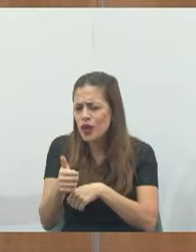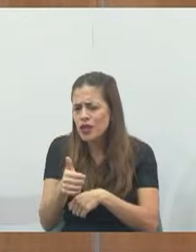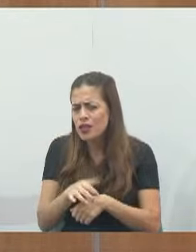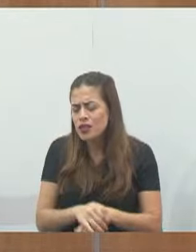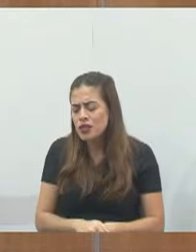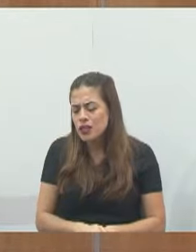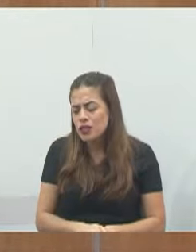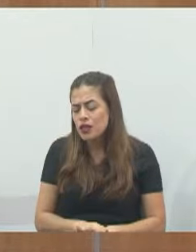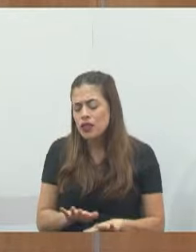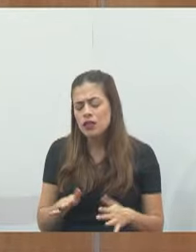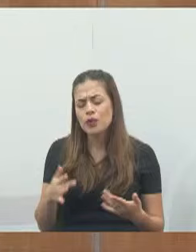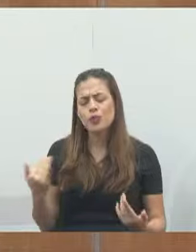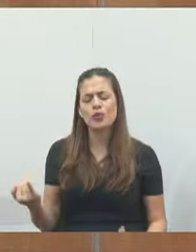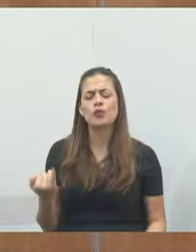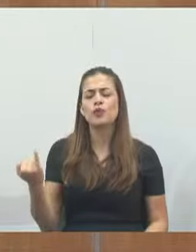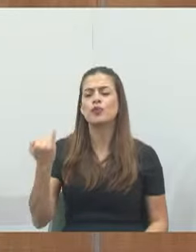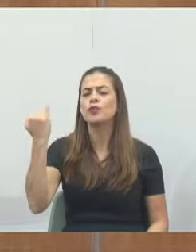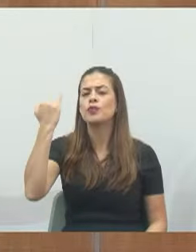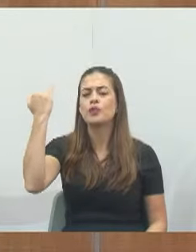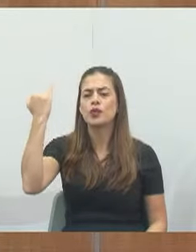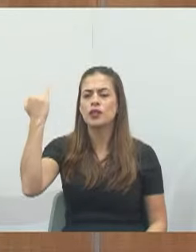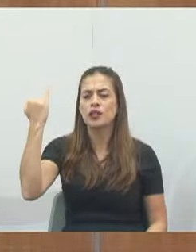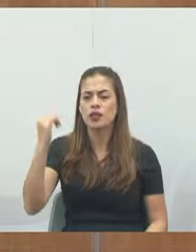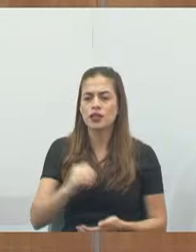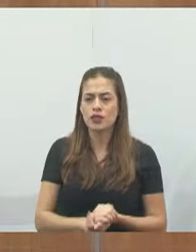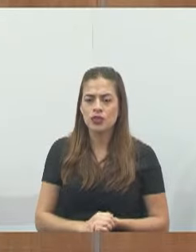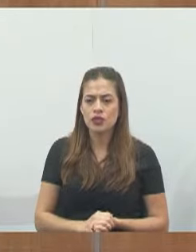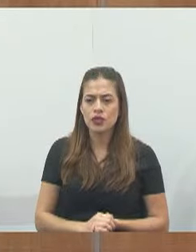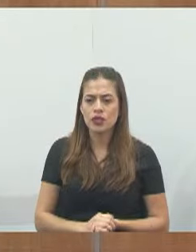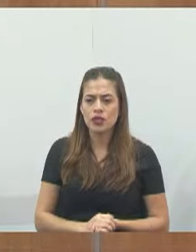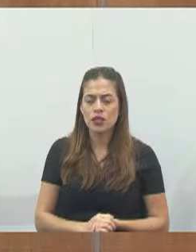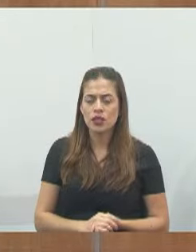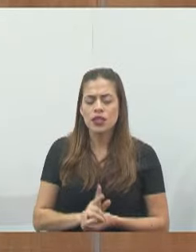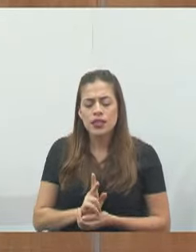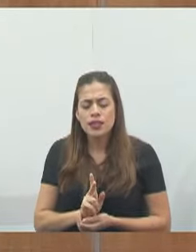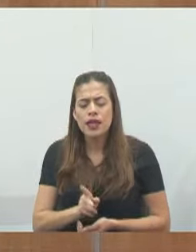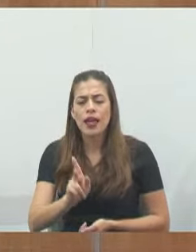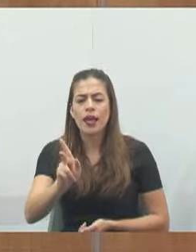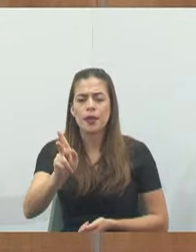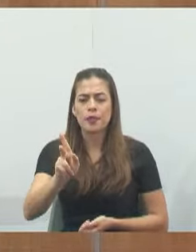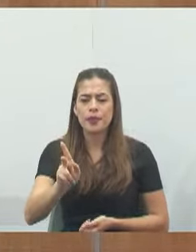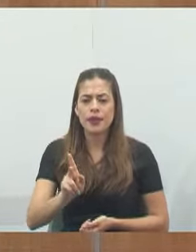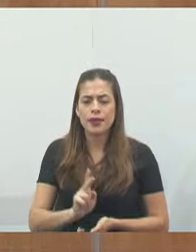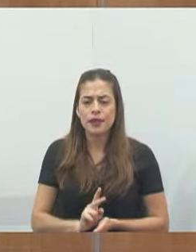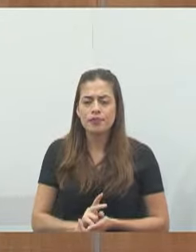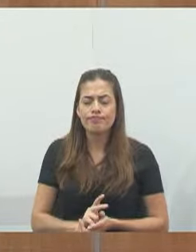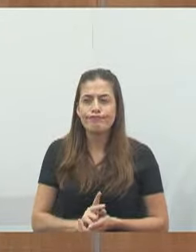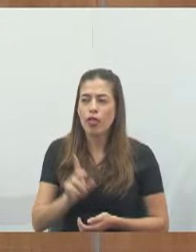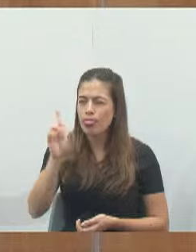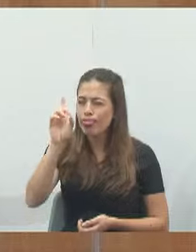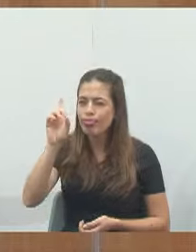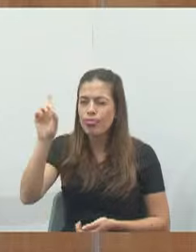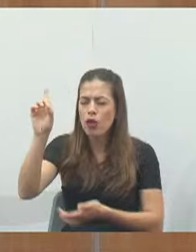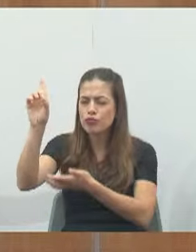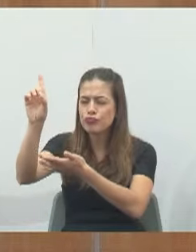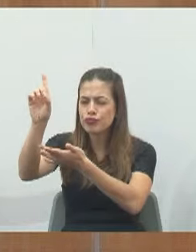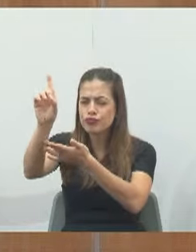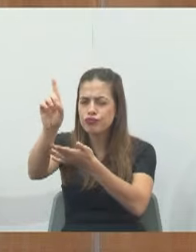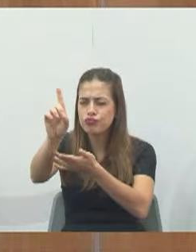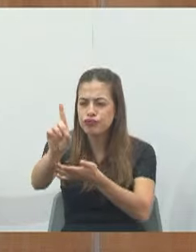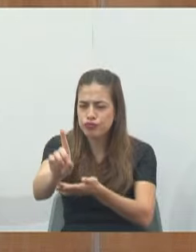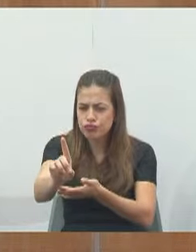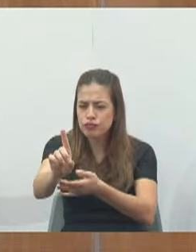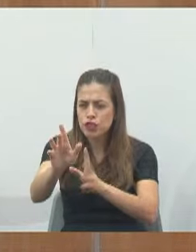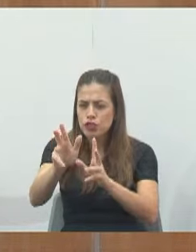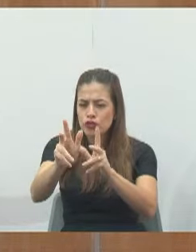é muito importante a questão de sempre colocar Deus aí à frente